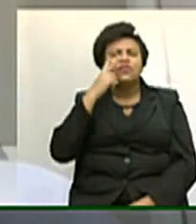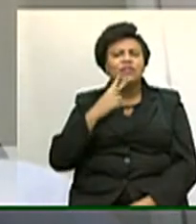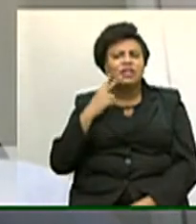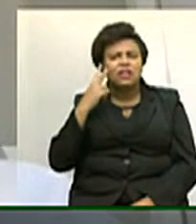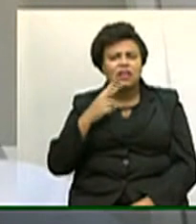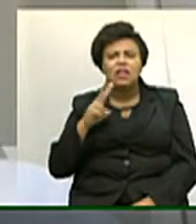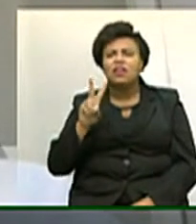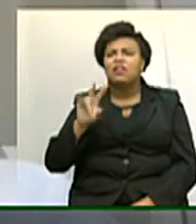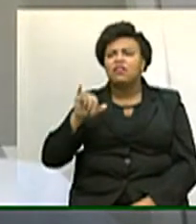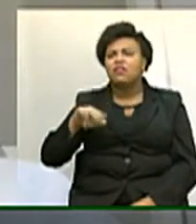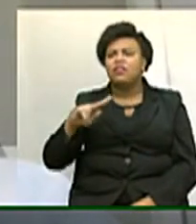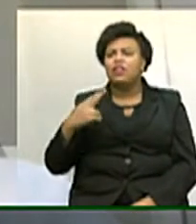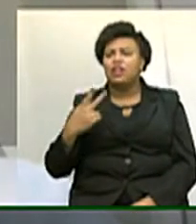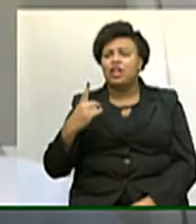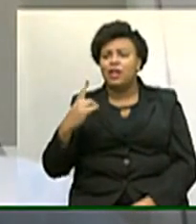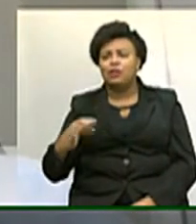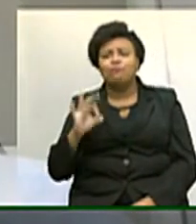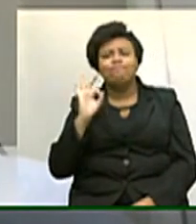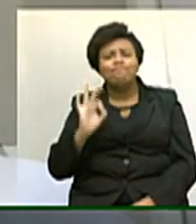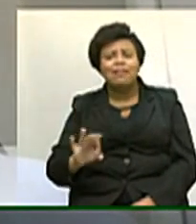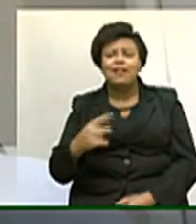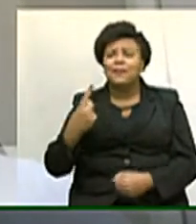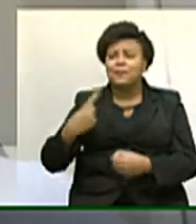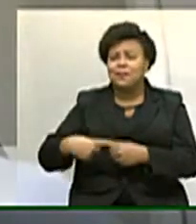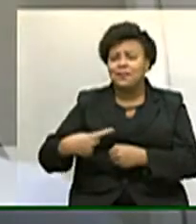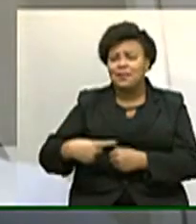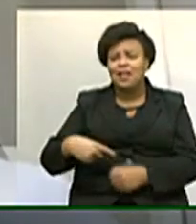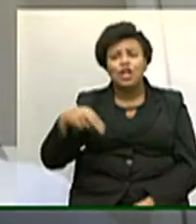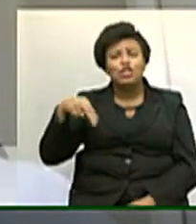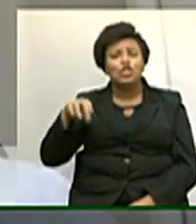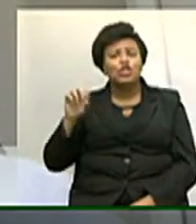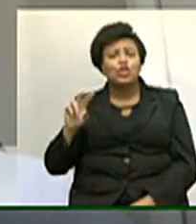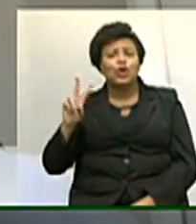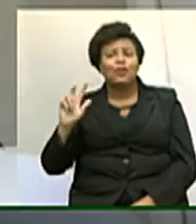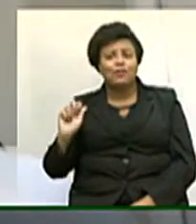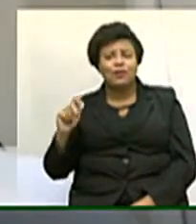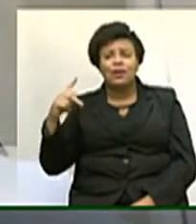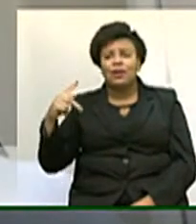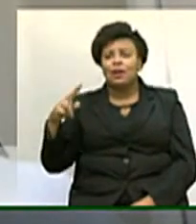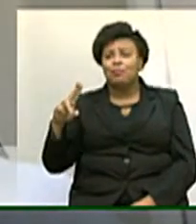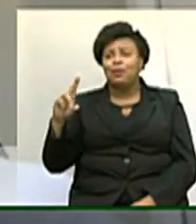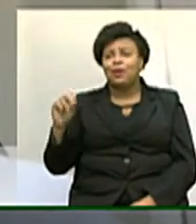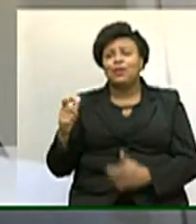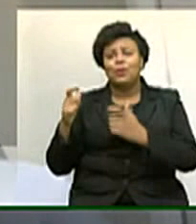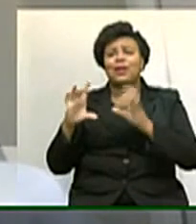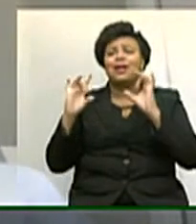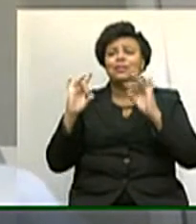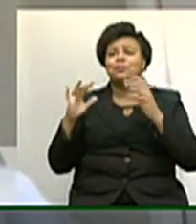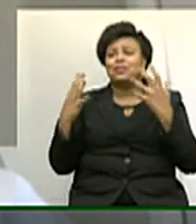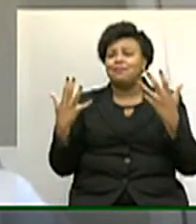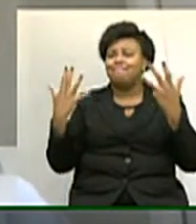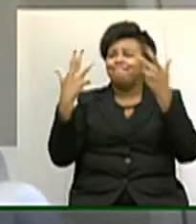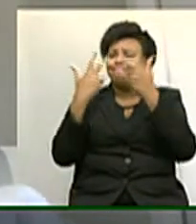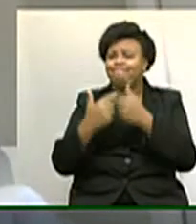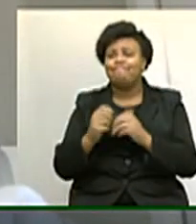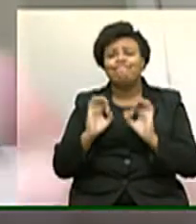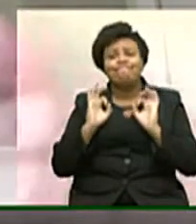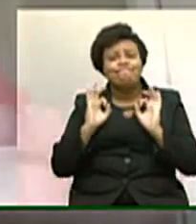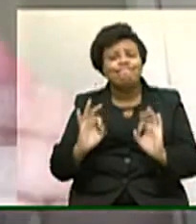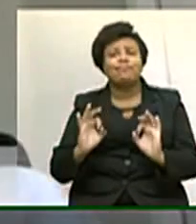Nova Pádua é um espaço privilegiado e muito bonito. Então, nós